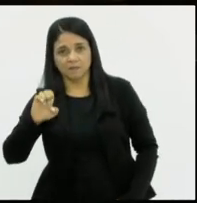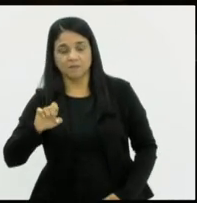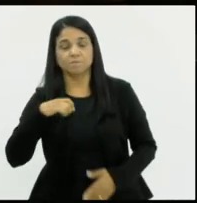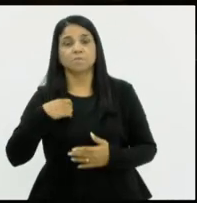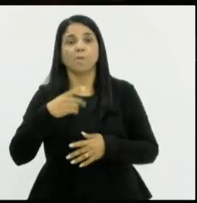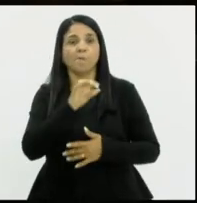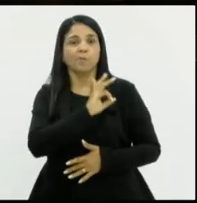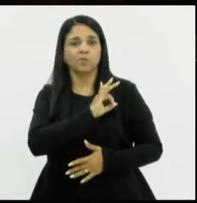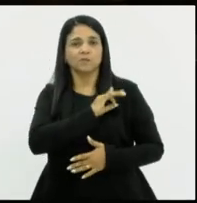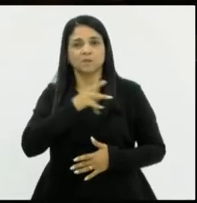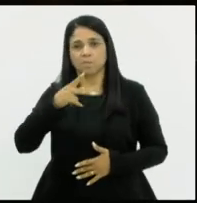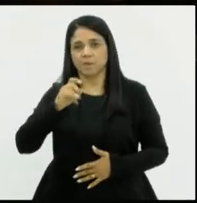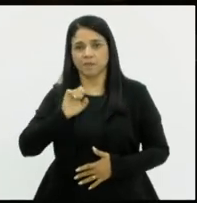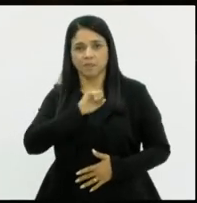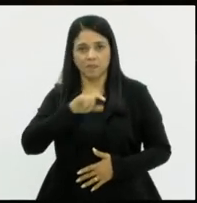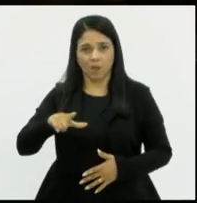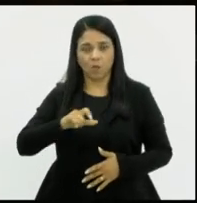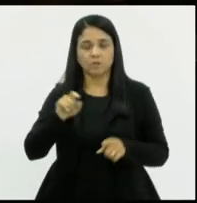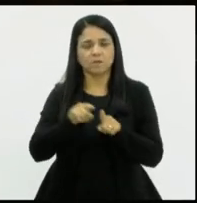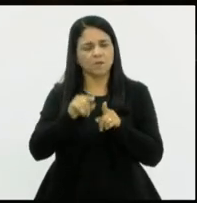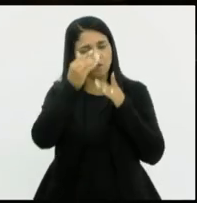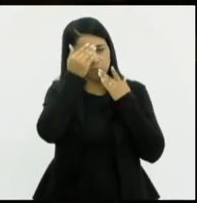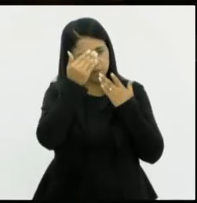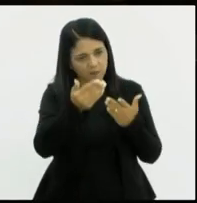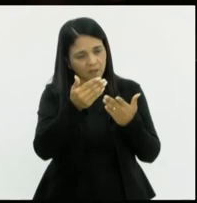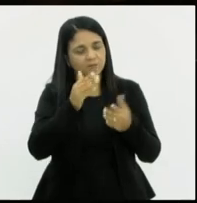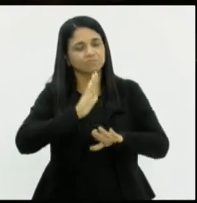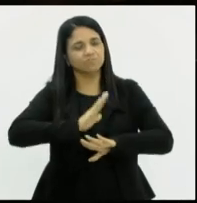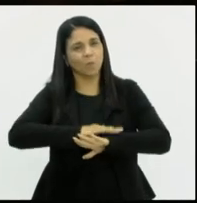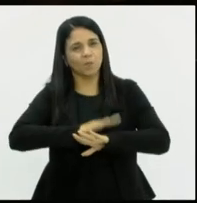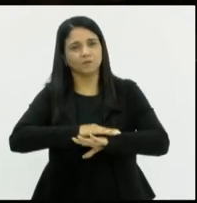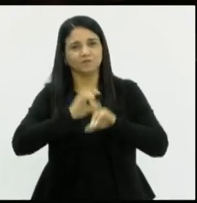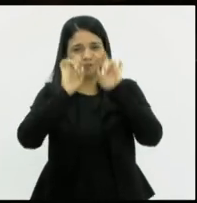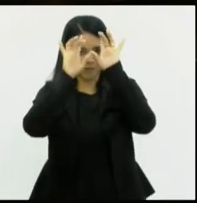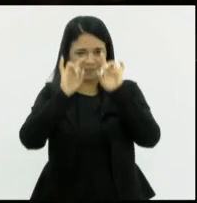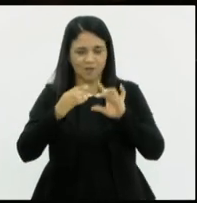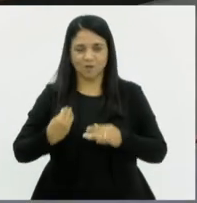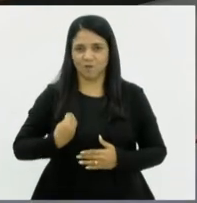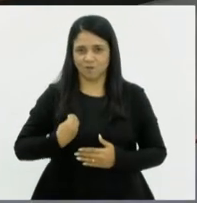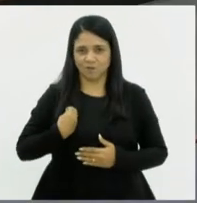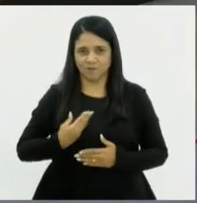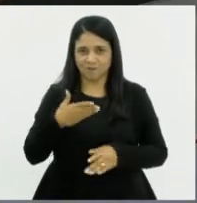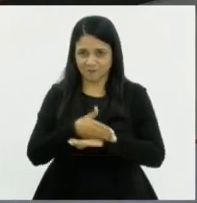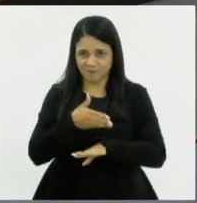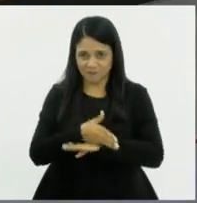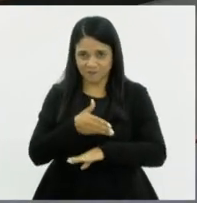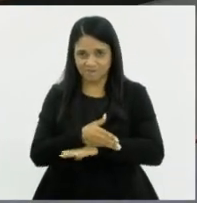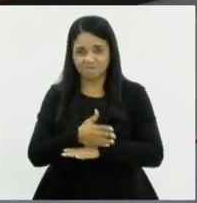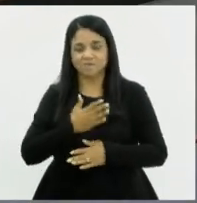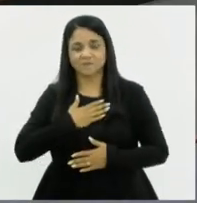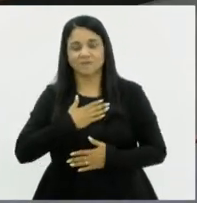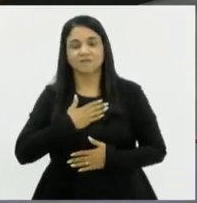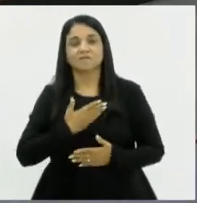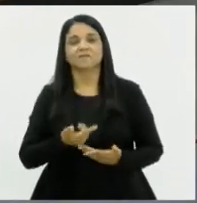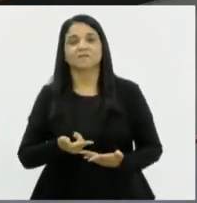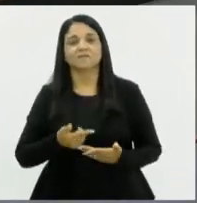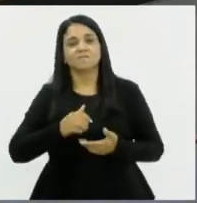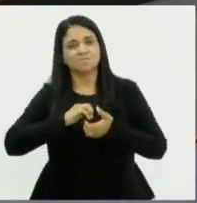encontra aqui. Muito obrigada por vocês participarem desse momento tão especial na minha vida. Eu acredito que os